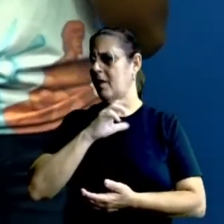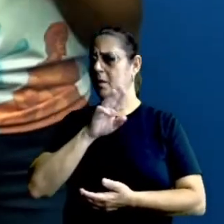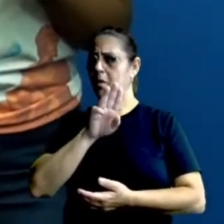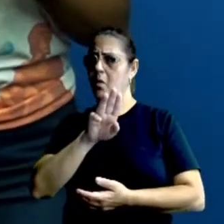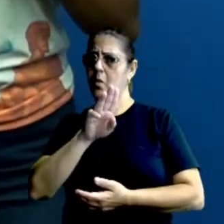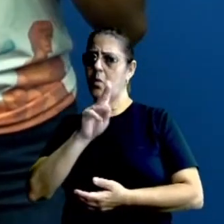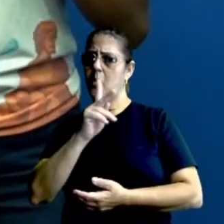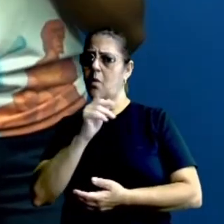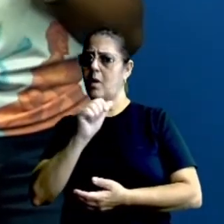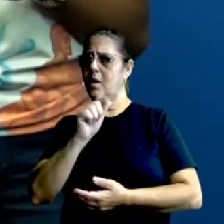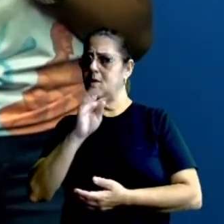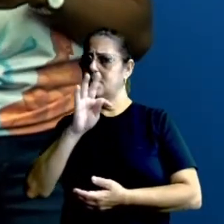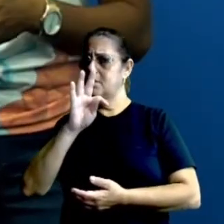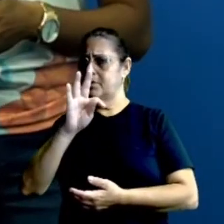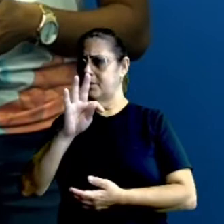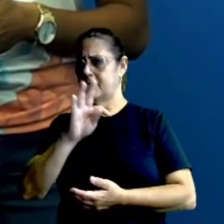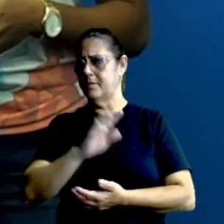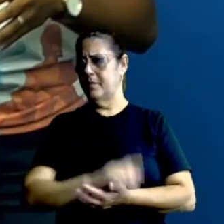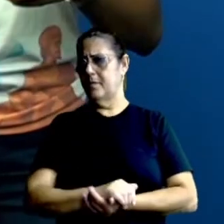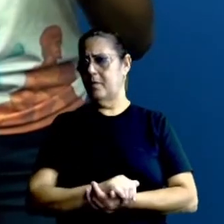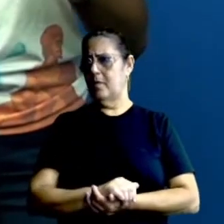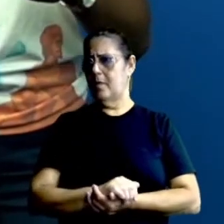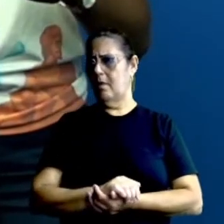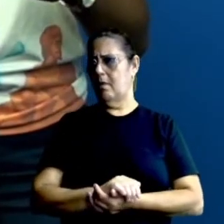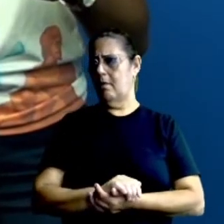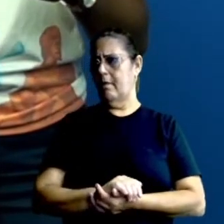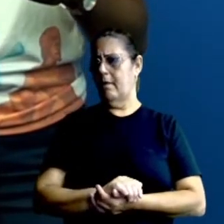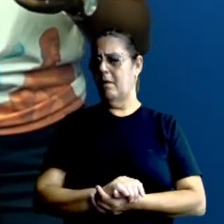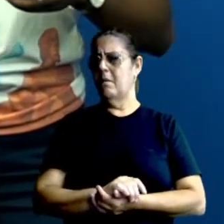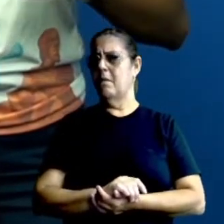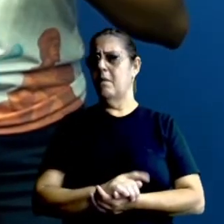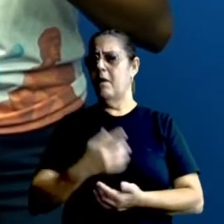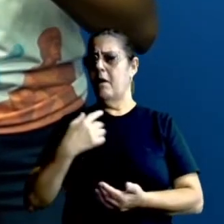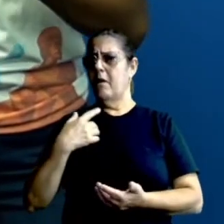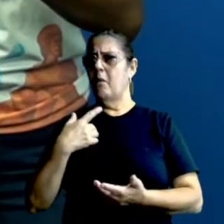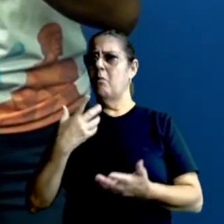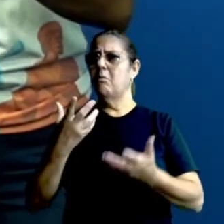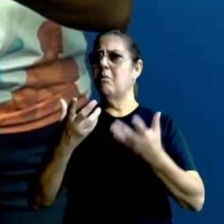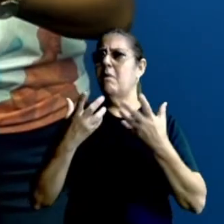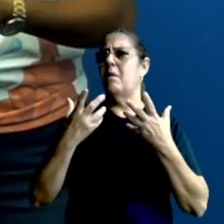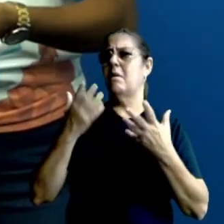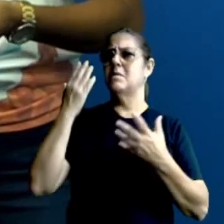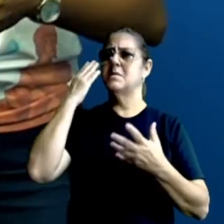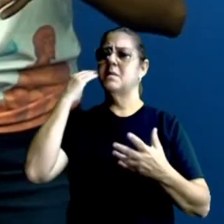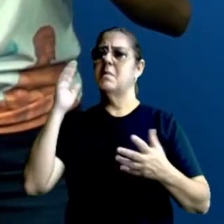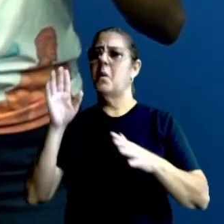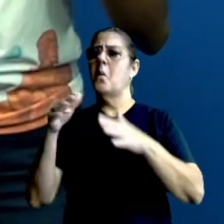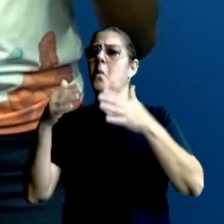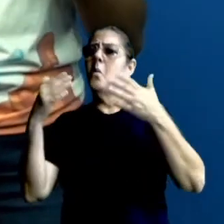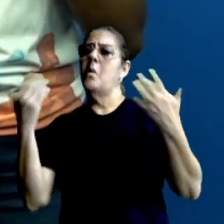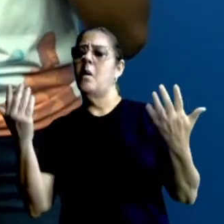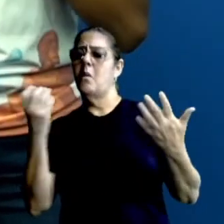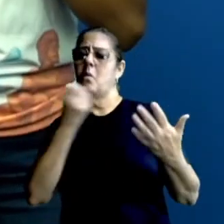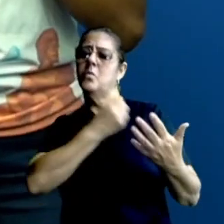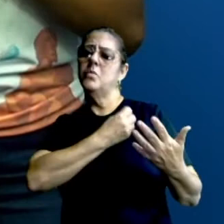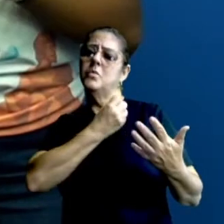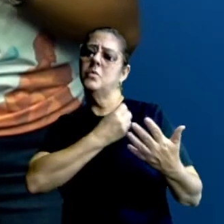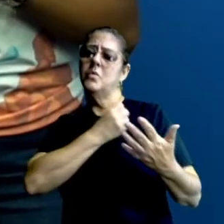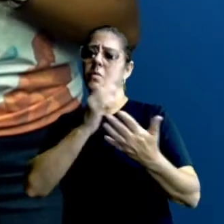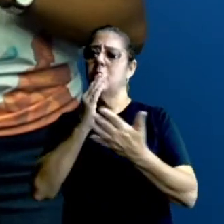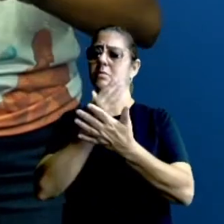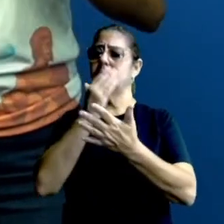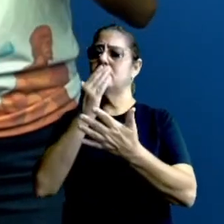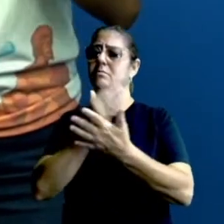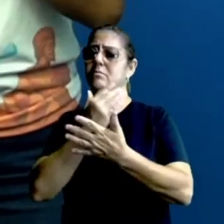um o pente exempls então quando eu quero saber qual é a página eu utilizo